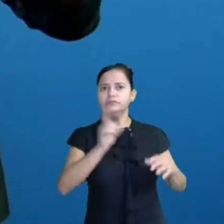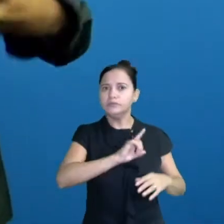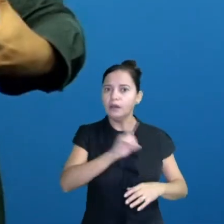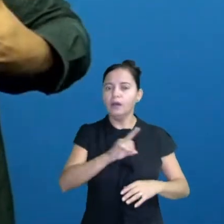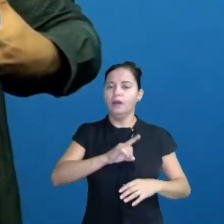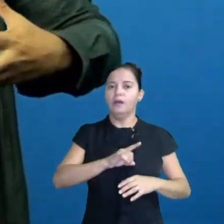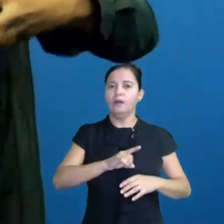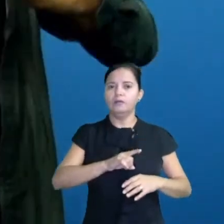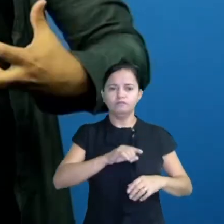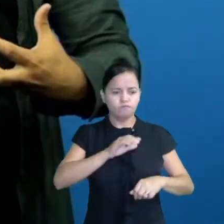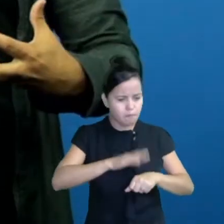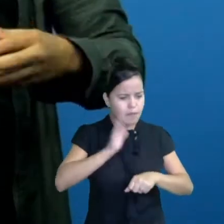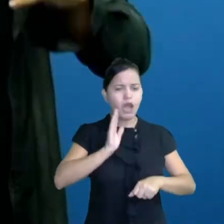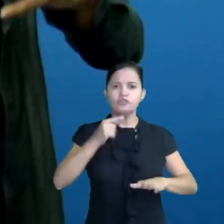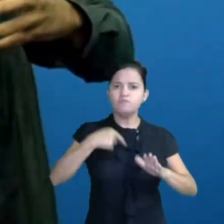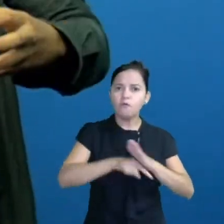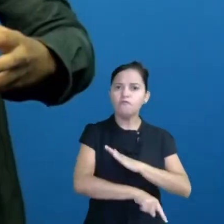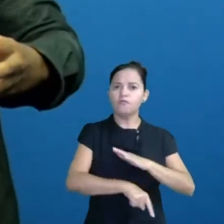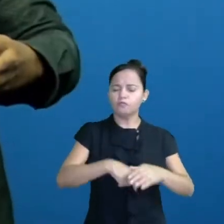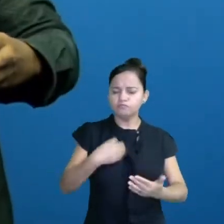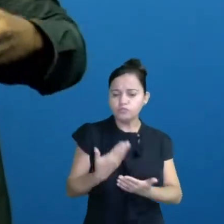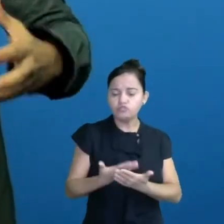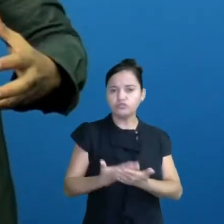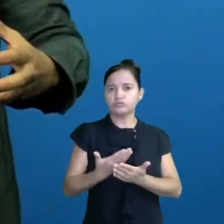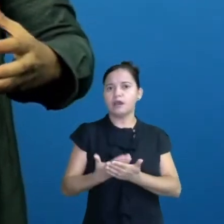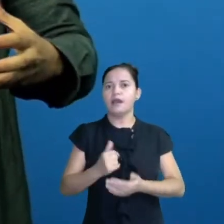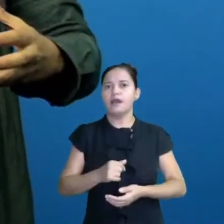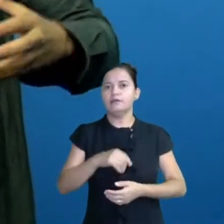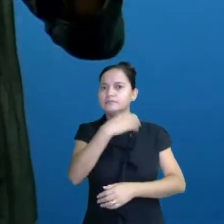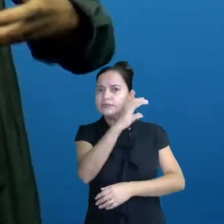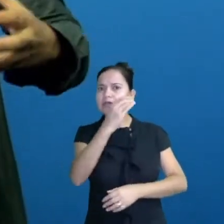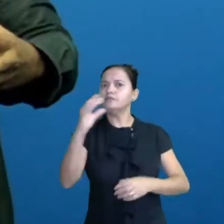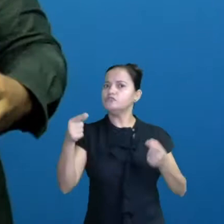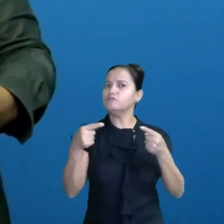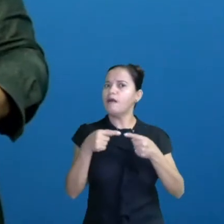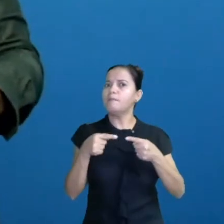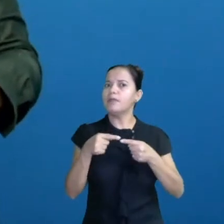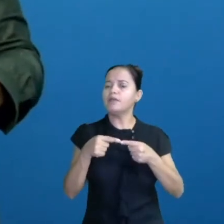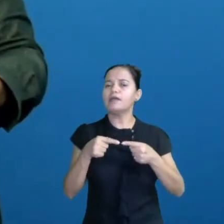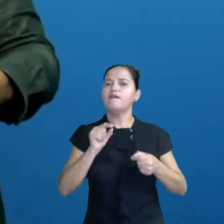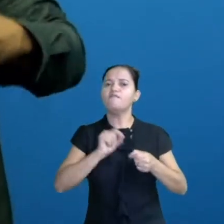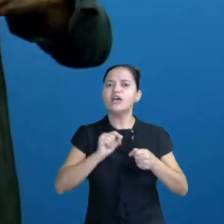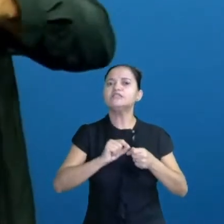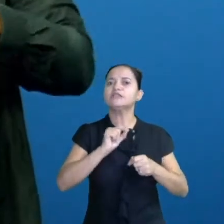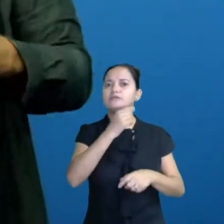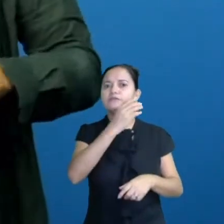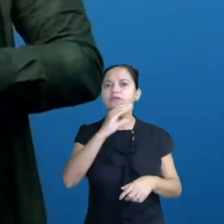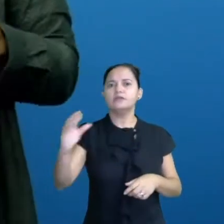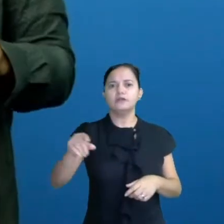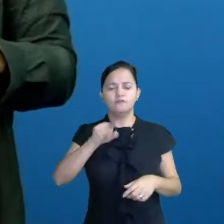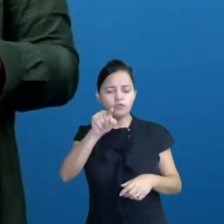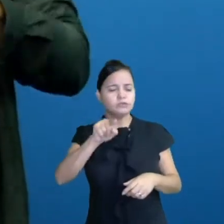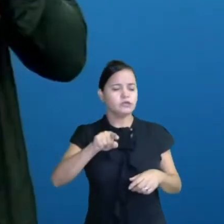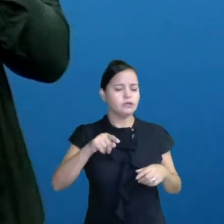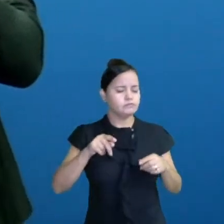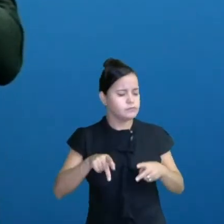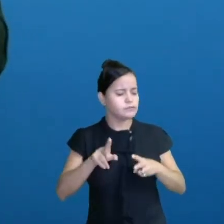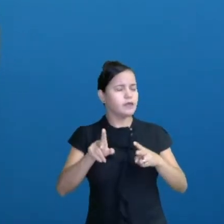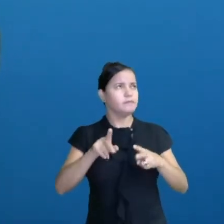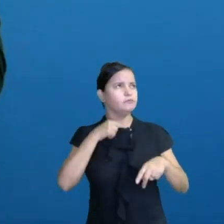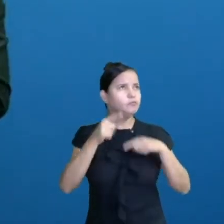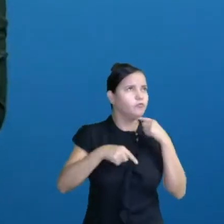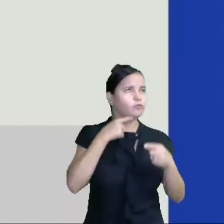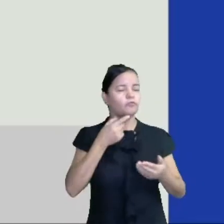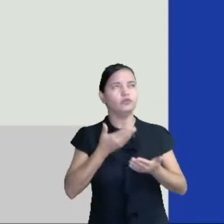tendo espanto, uma inquietação, porque isso é ser cientista. Isso é fazer ciência. É você estar o tempo todo inquieto, querendo